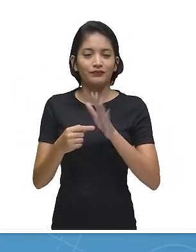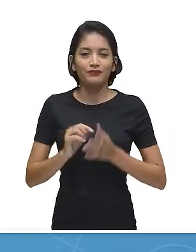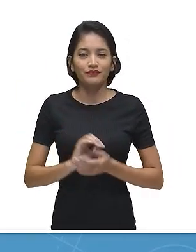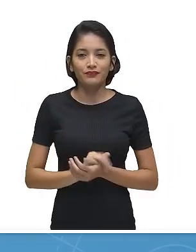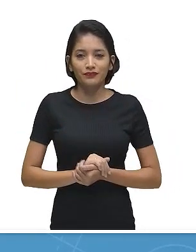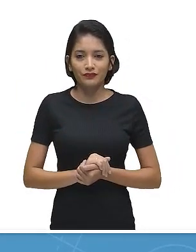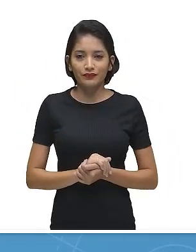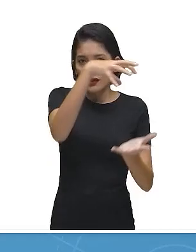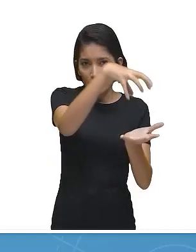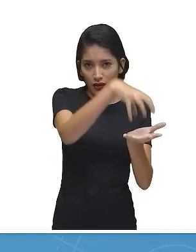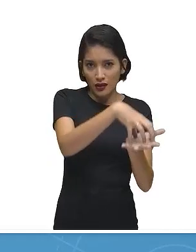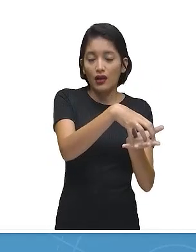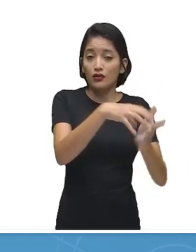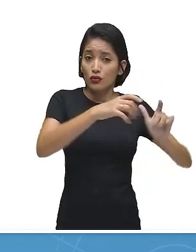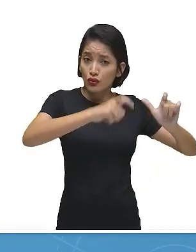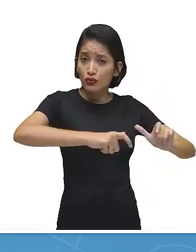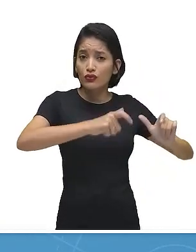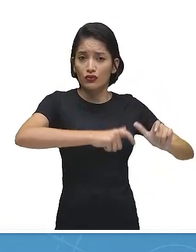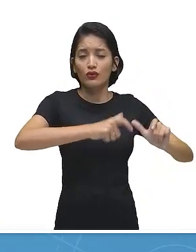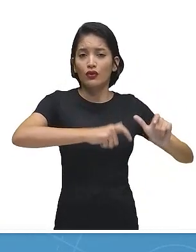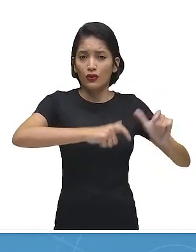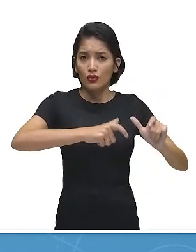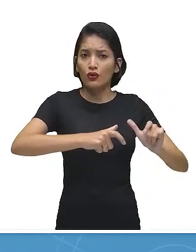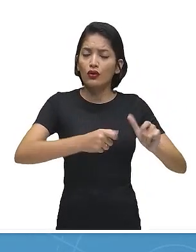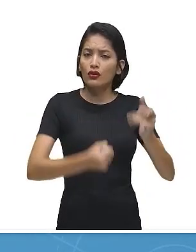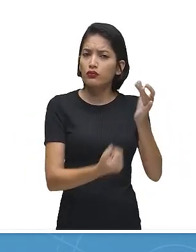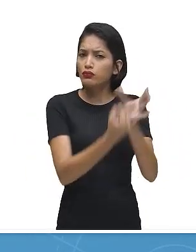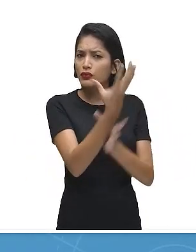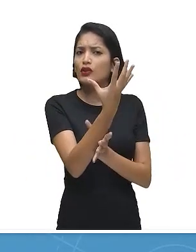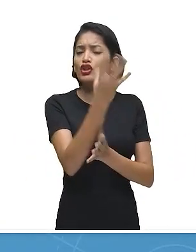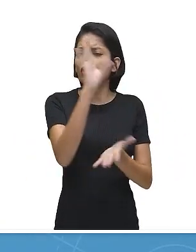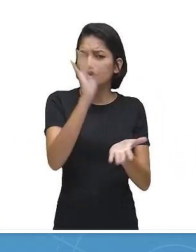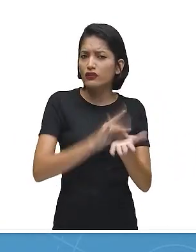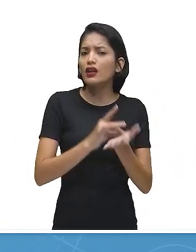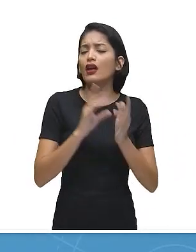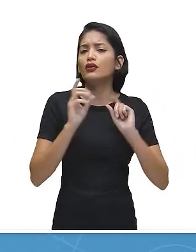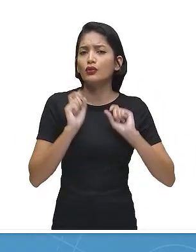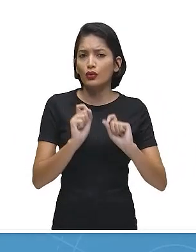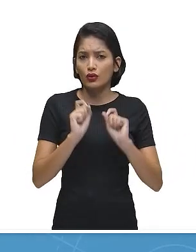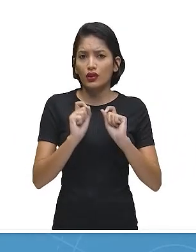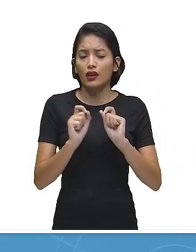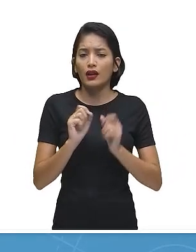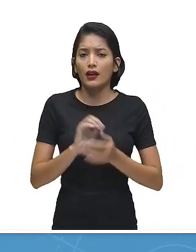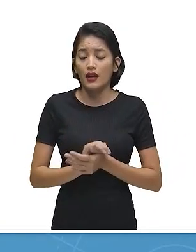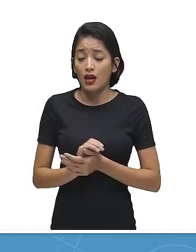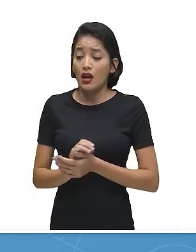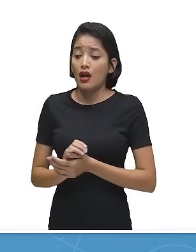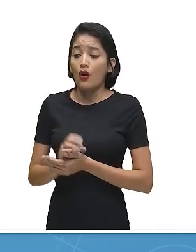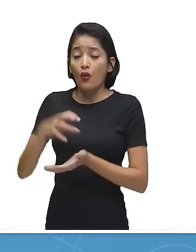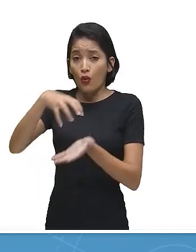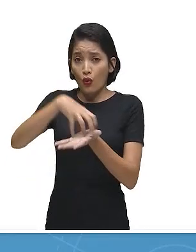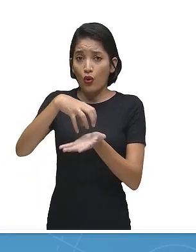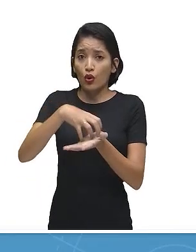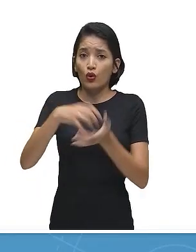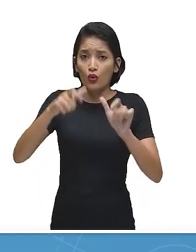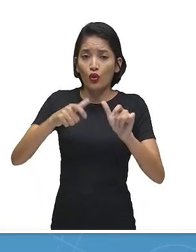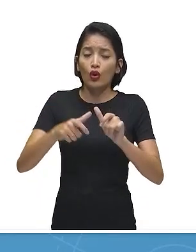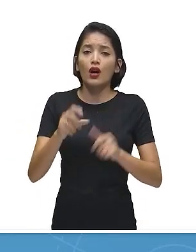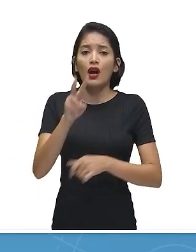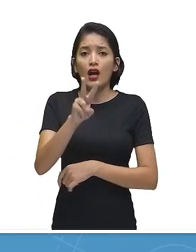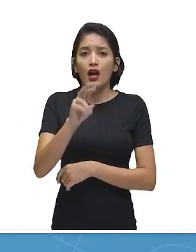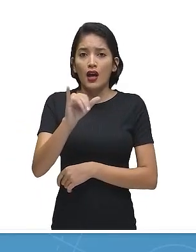obra indígena, então eles precisavam de mão de obra. Então vieram os africanos para cá, trabalhar como mão de obra escrava. E vocês estão vendo aqui um engenho